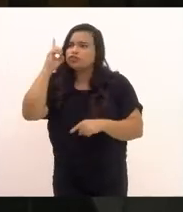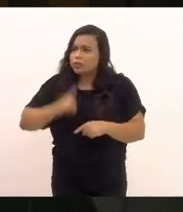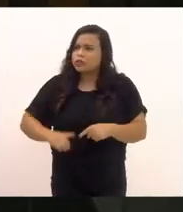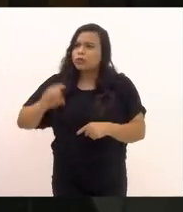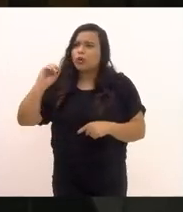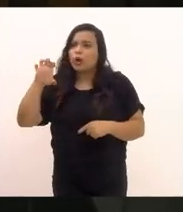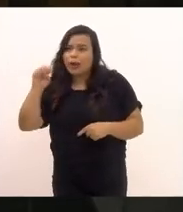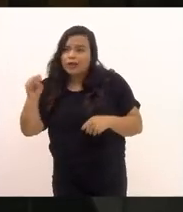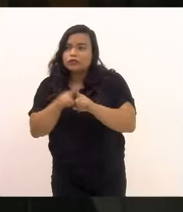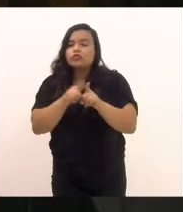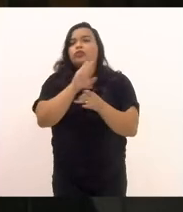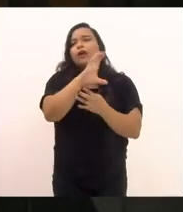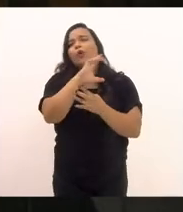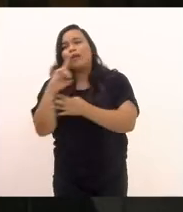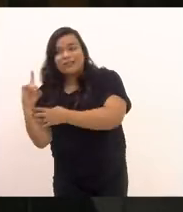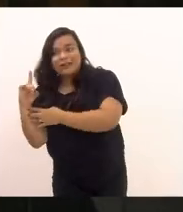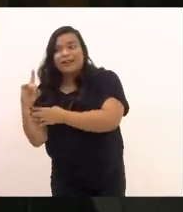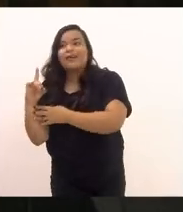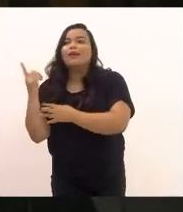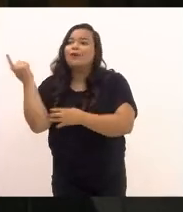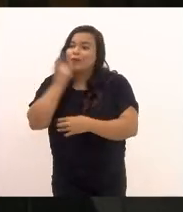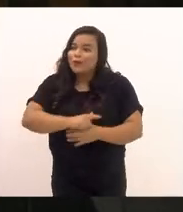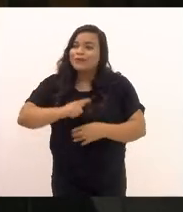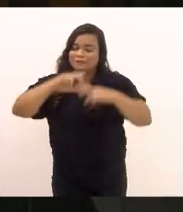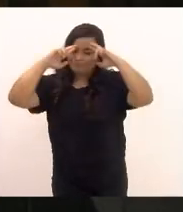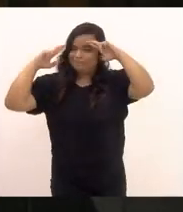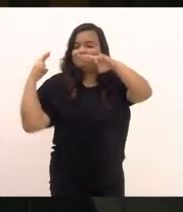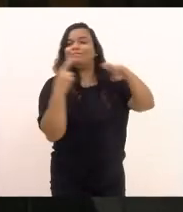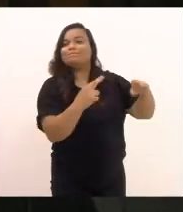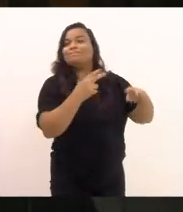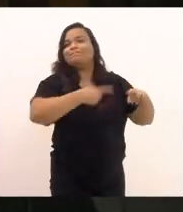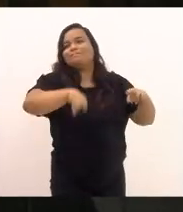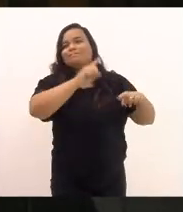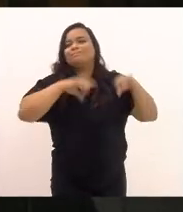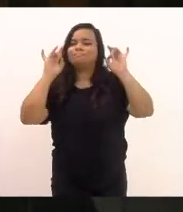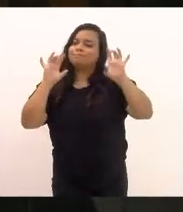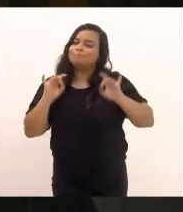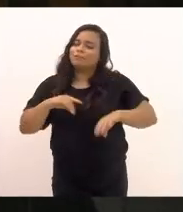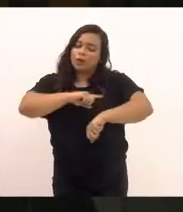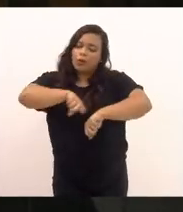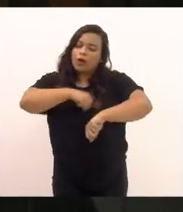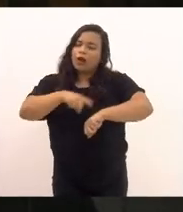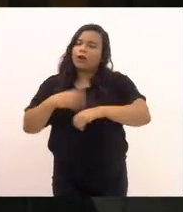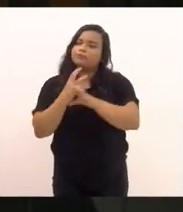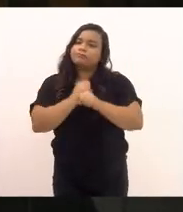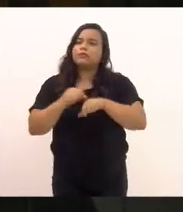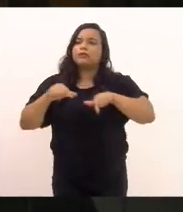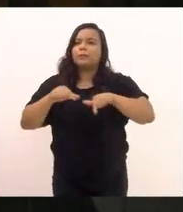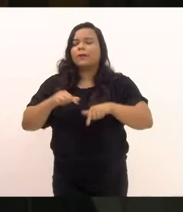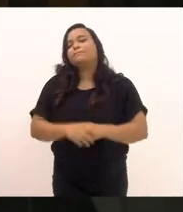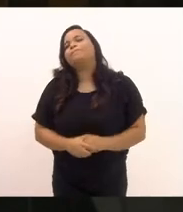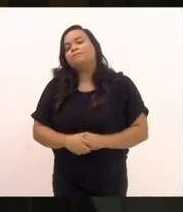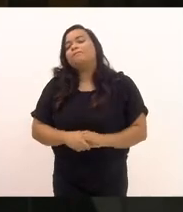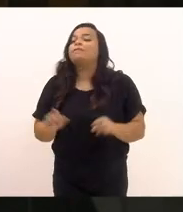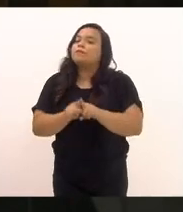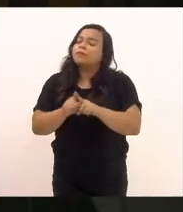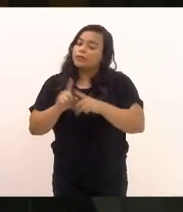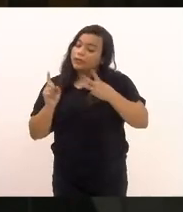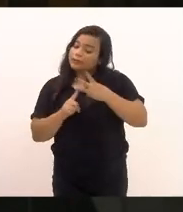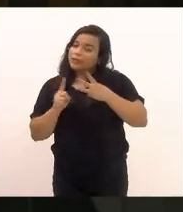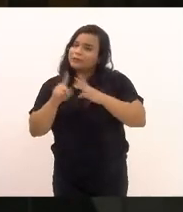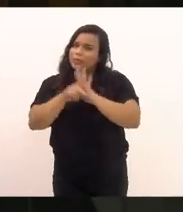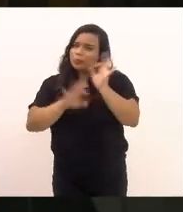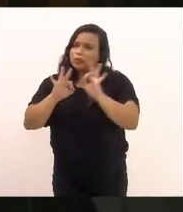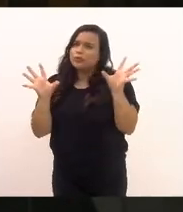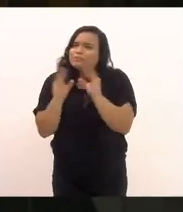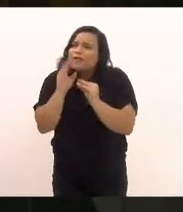e coordenadores sejam respeitados no cumprimento da sua carga horária. E um terceiro projeto que eu queria falar